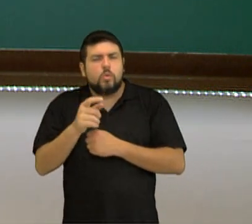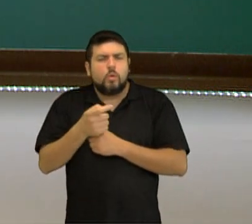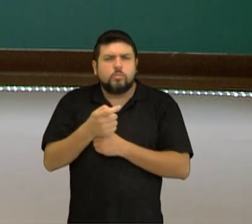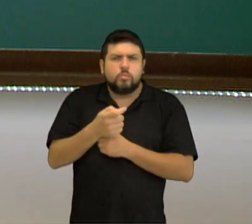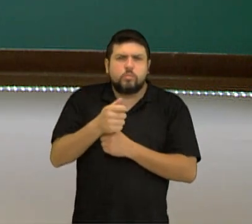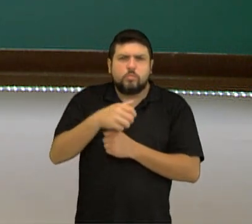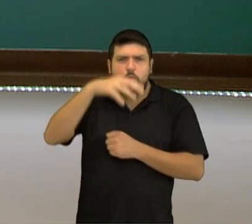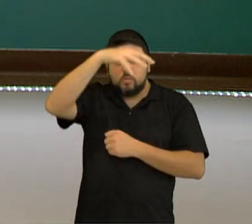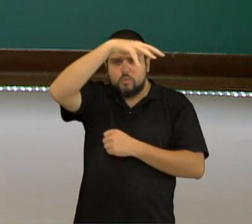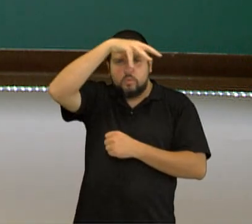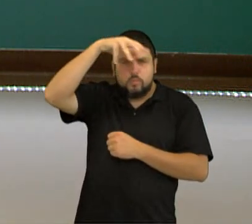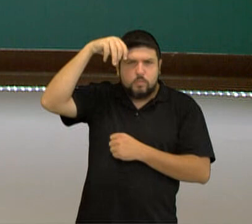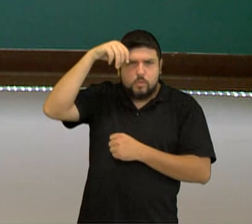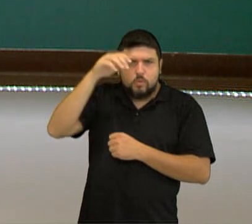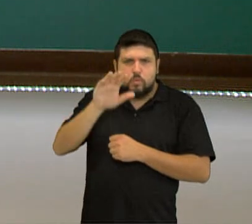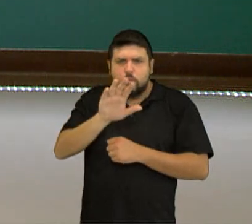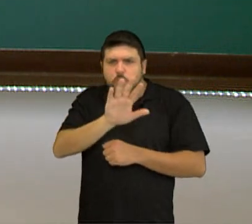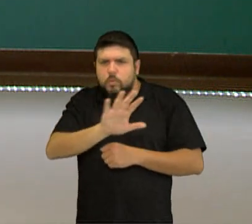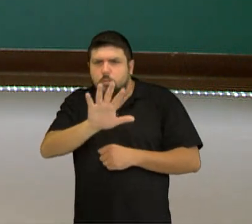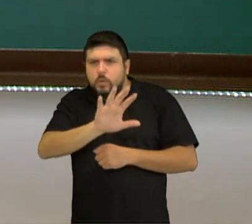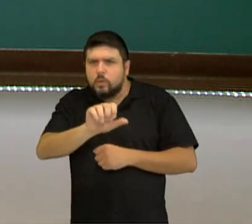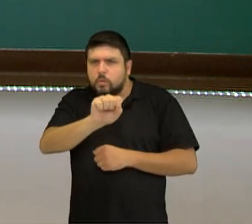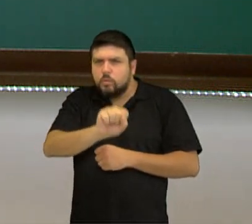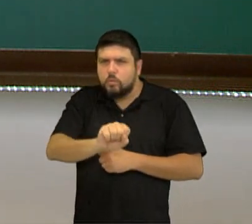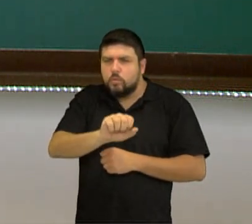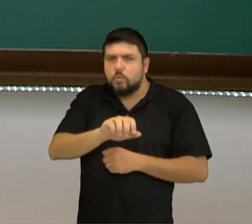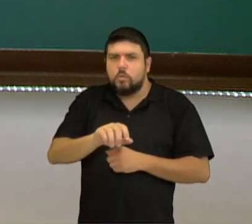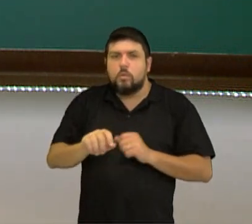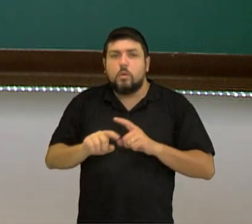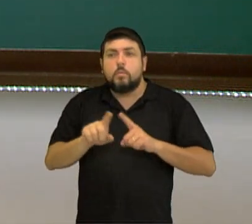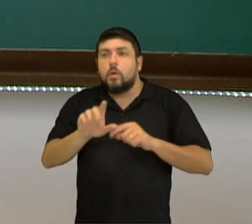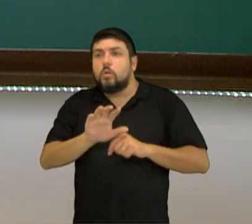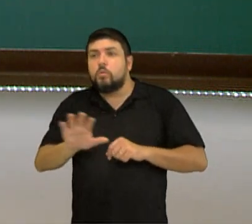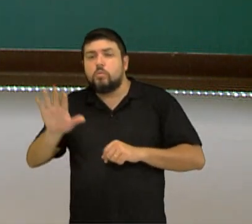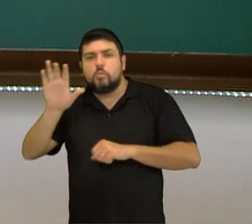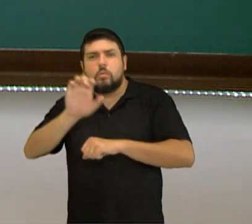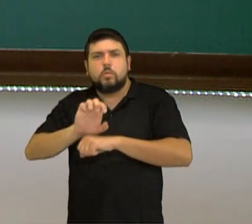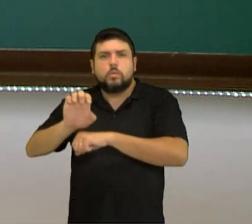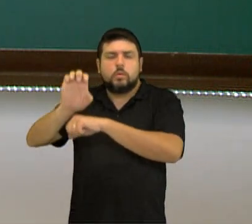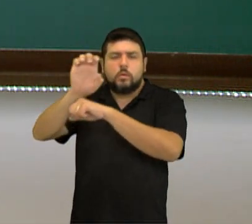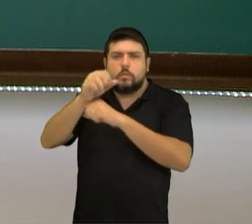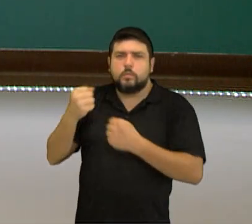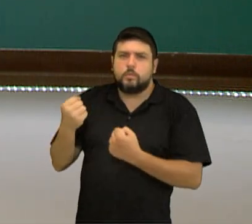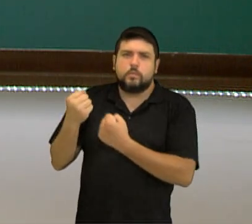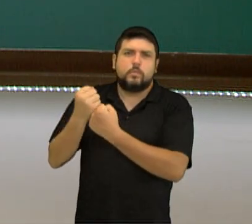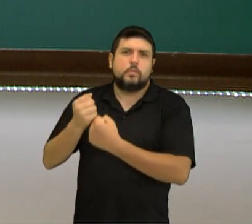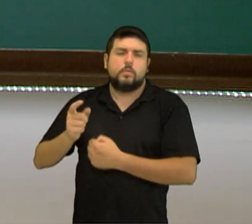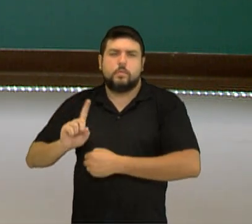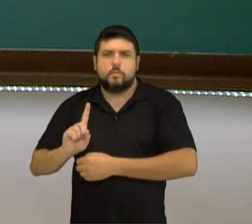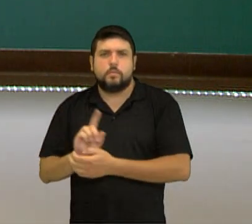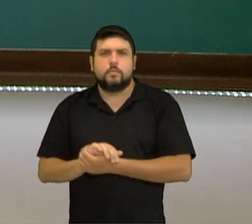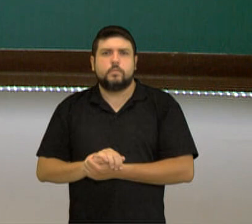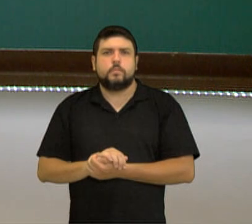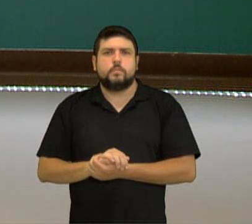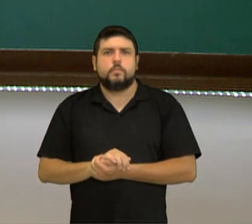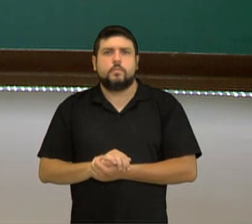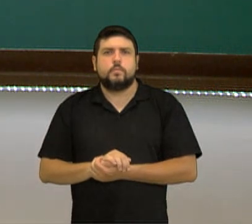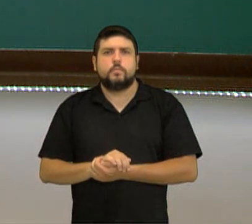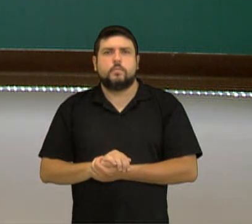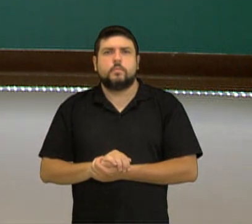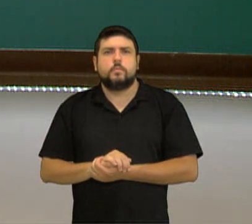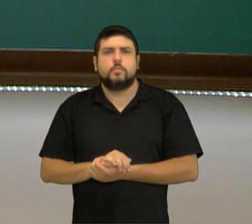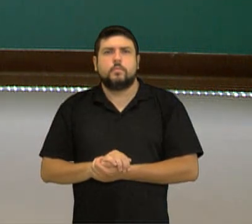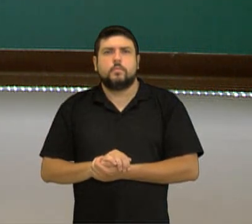parte sul do Mato Grosso, e não receberam o apoio esperado de outros estados do Brasil nessa luta.